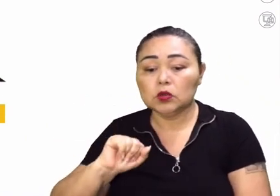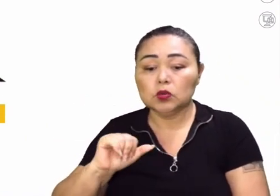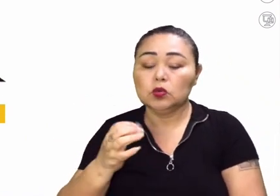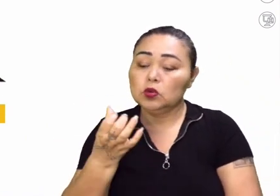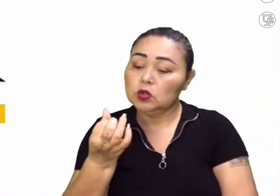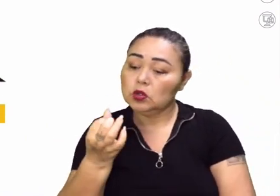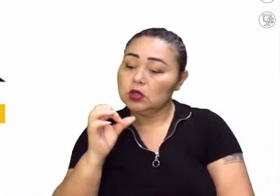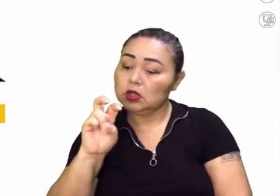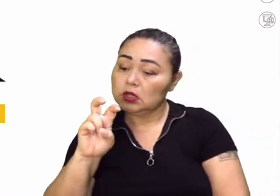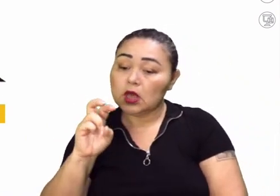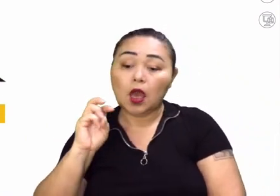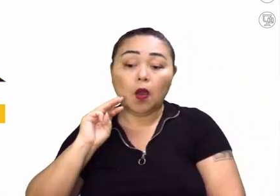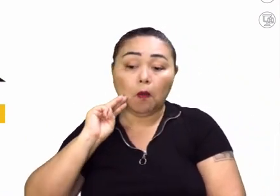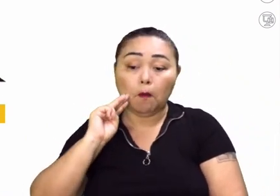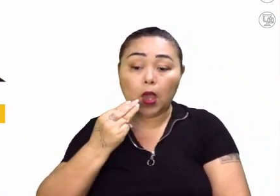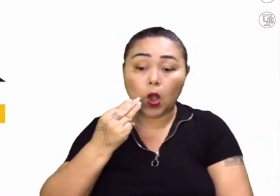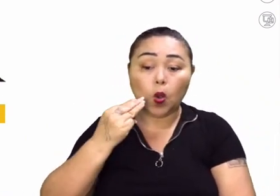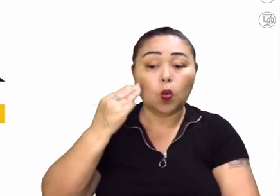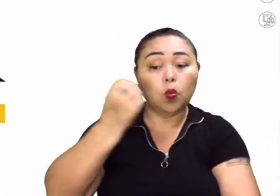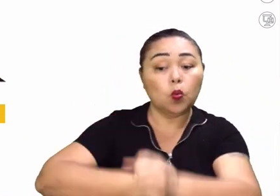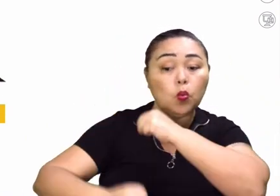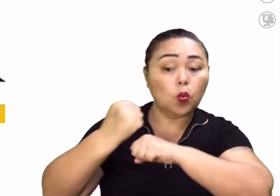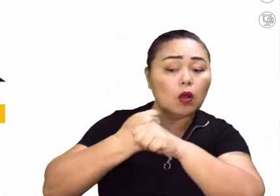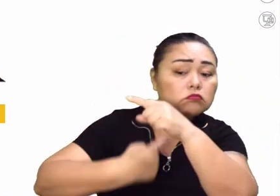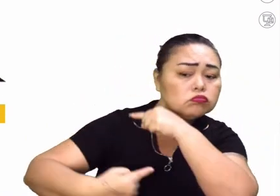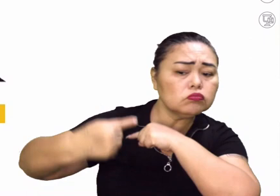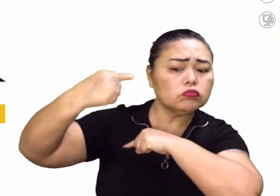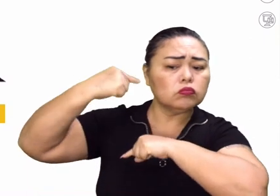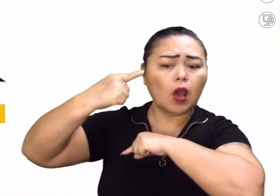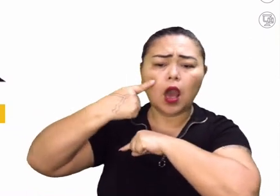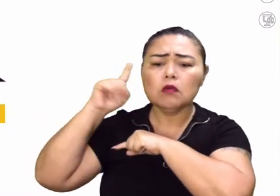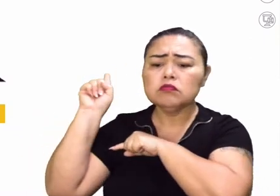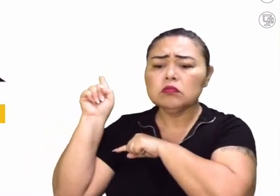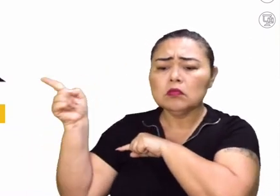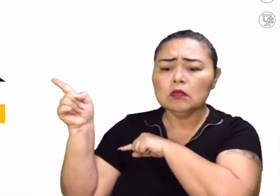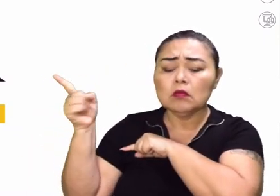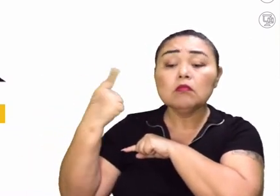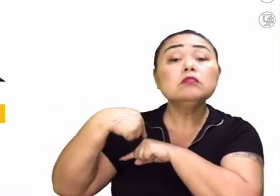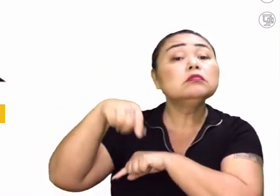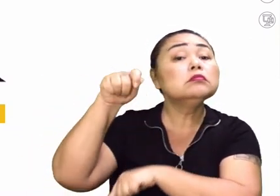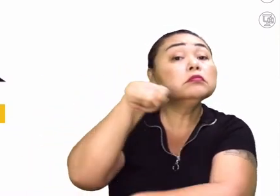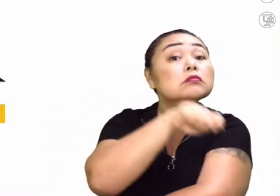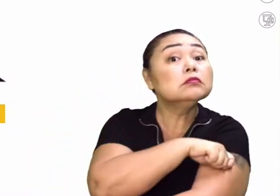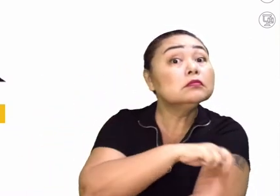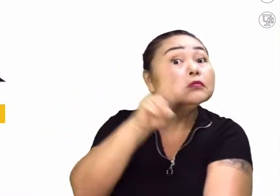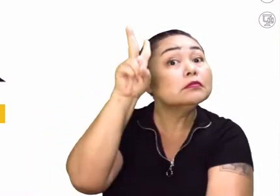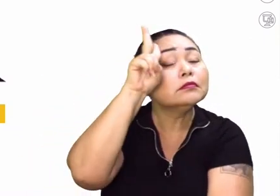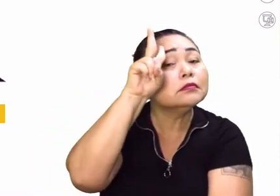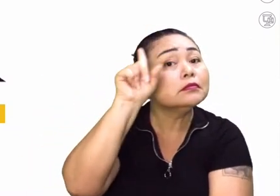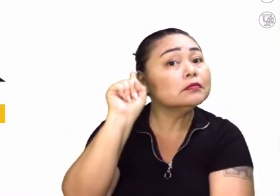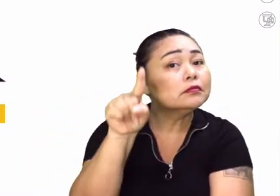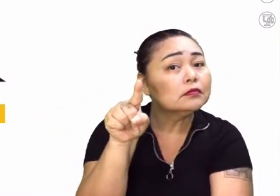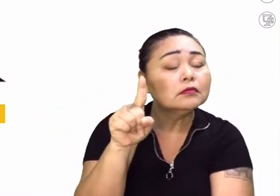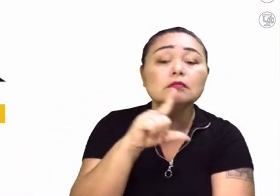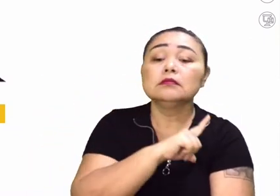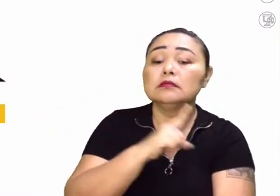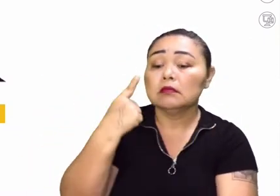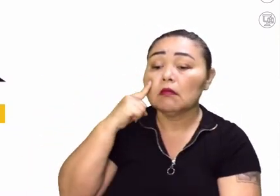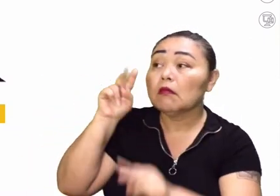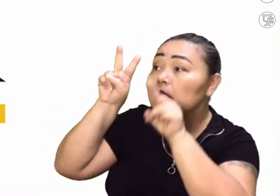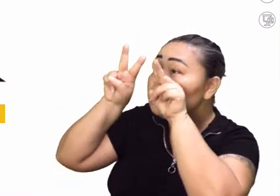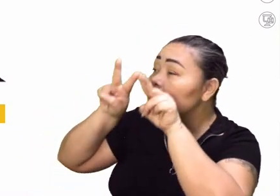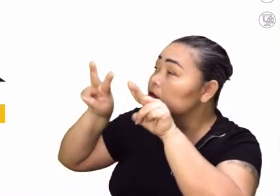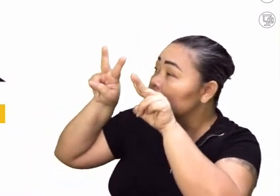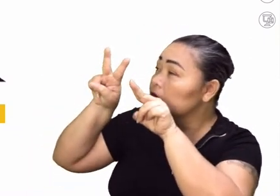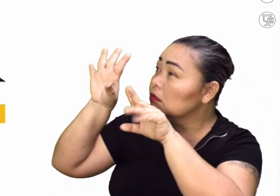milhões de anos então nesta representação o aluno tem lembrar o seguinte pessoas Jorge que a gente consegue visualizar